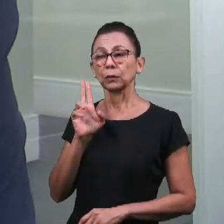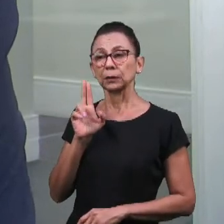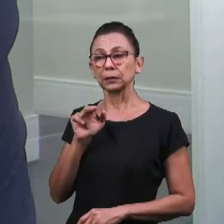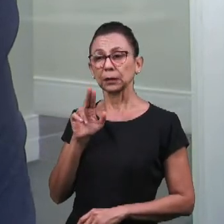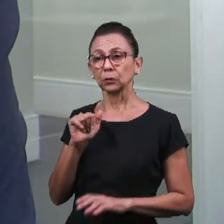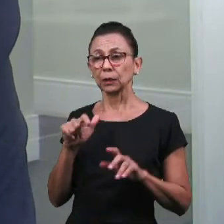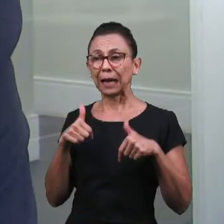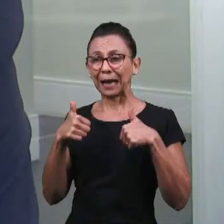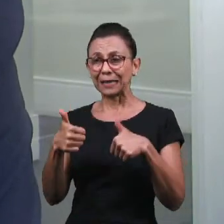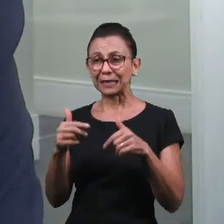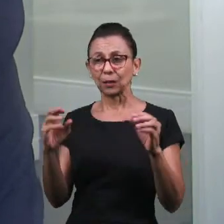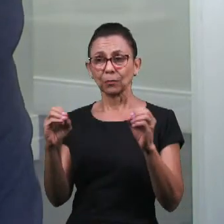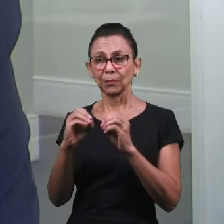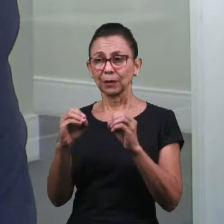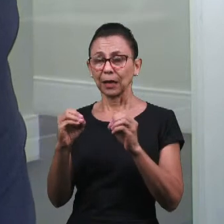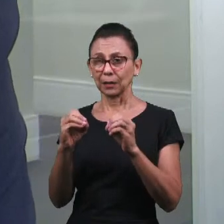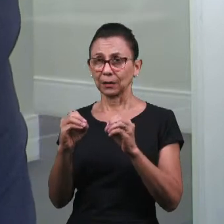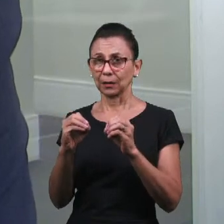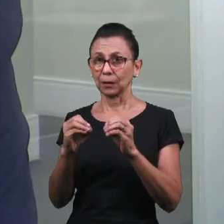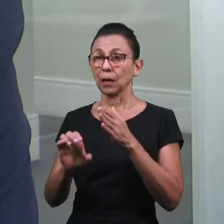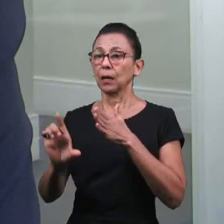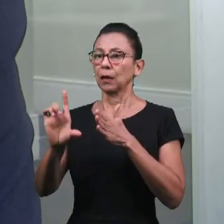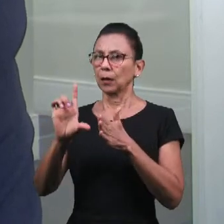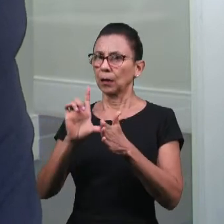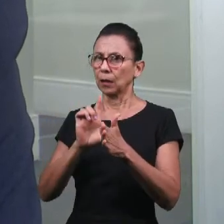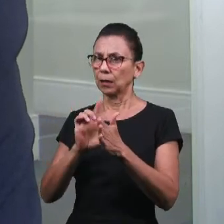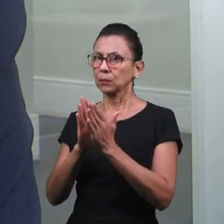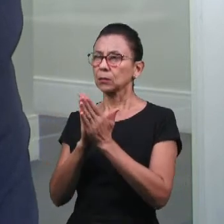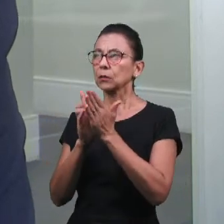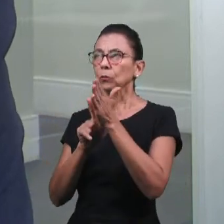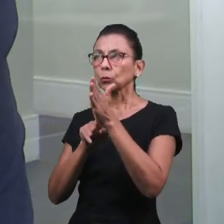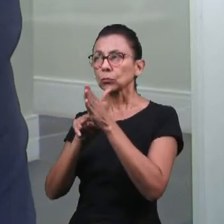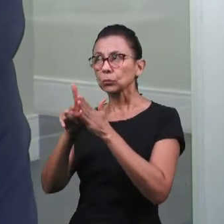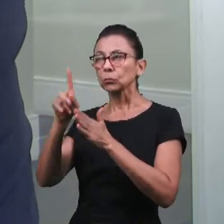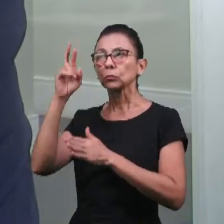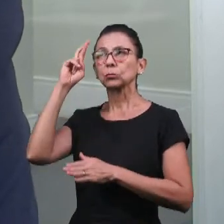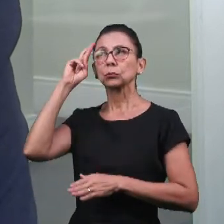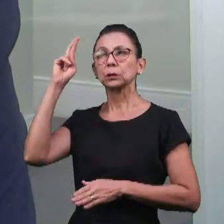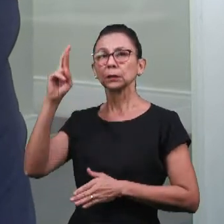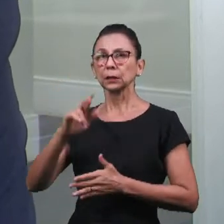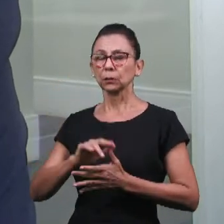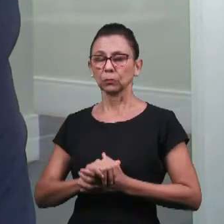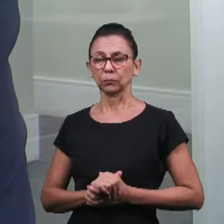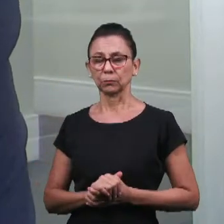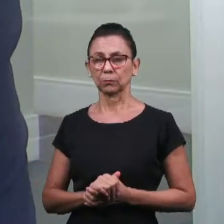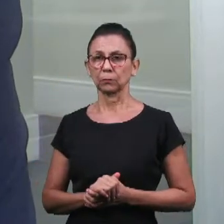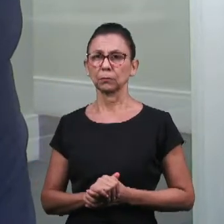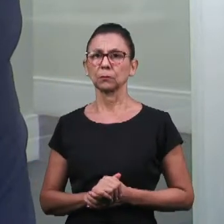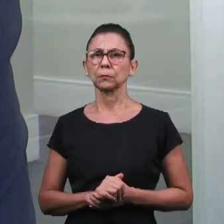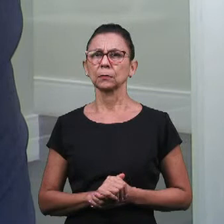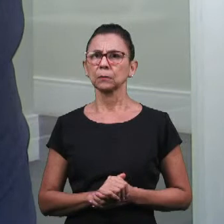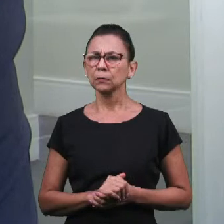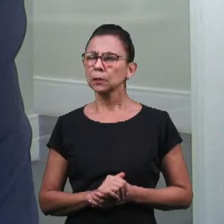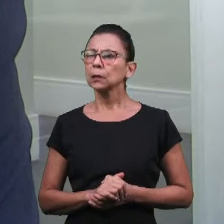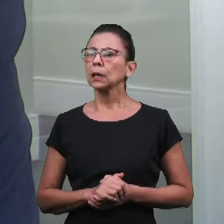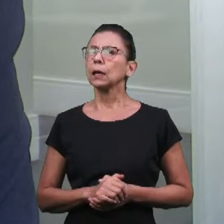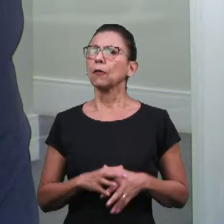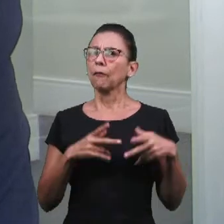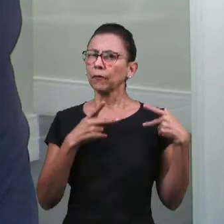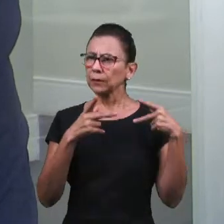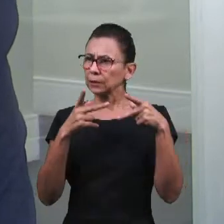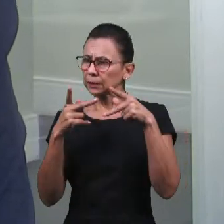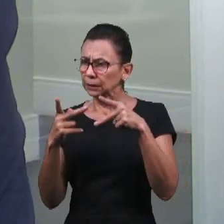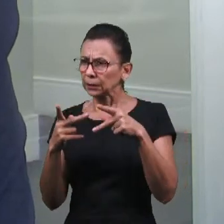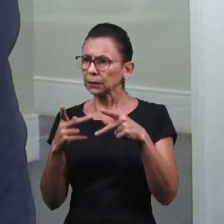ao Senhor. Até uma visita, você pede uma palavra ao Senhor. E ele, sabe que era um homem que